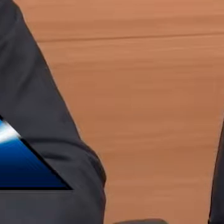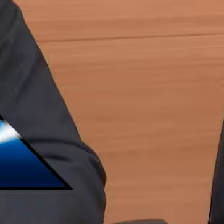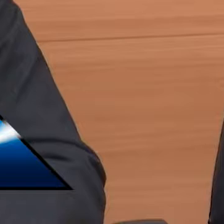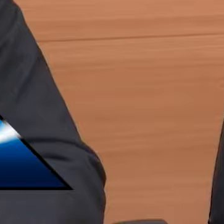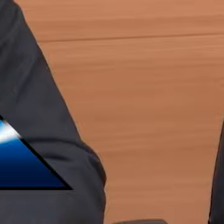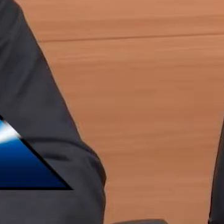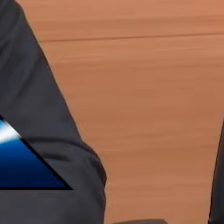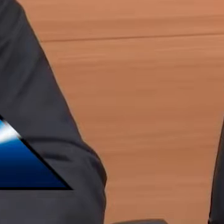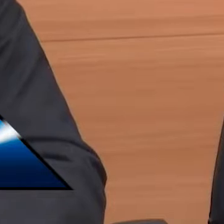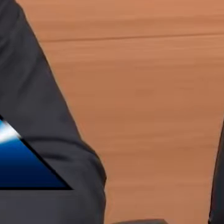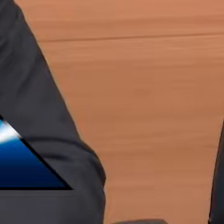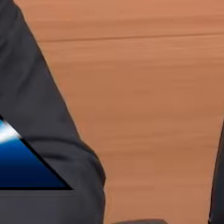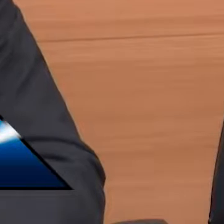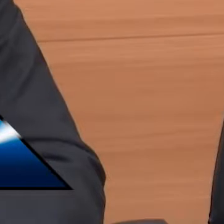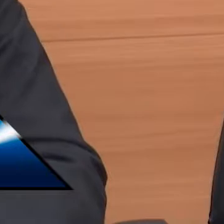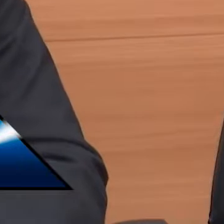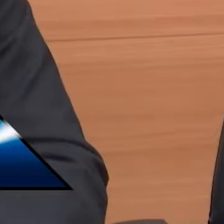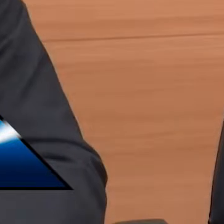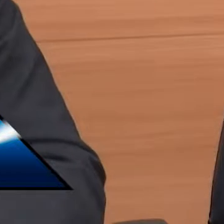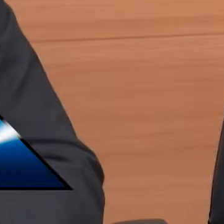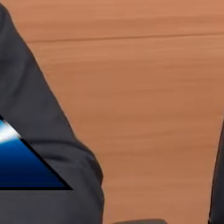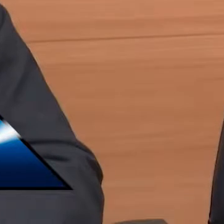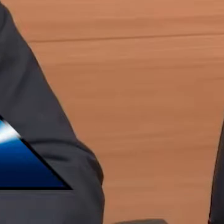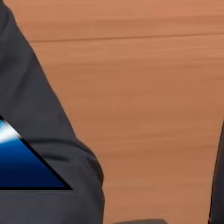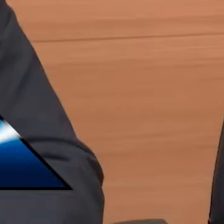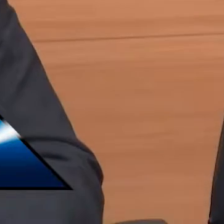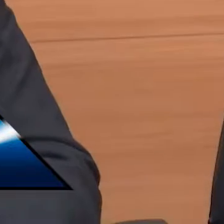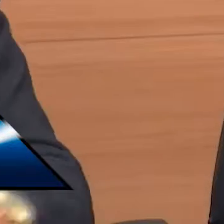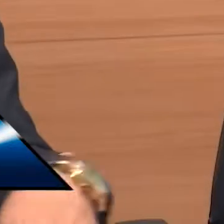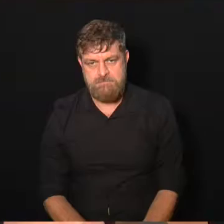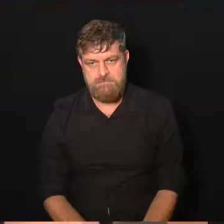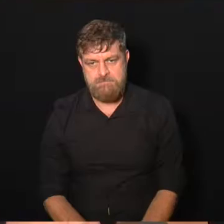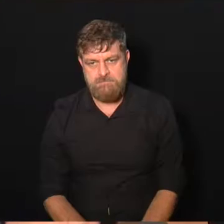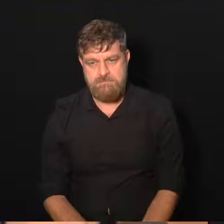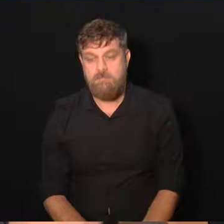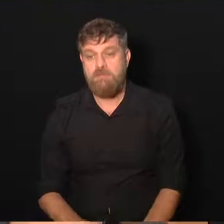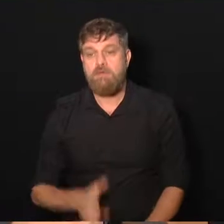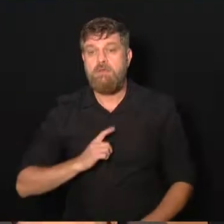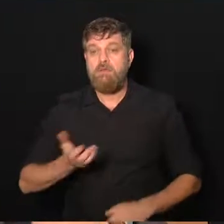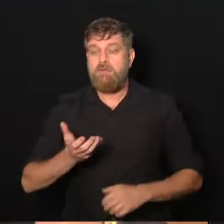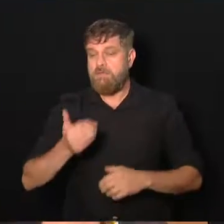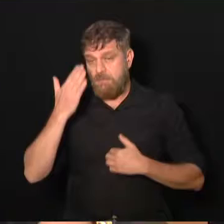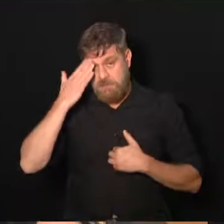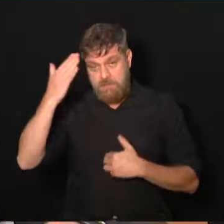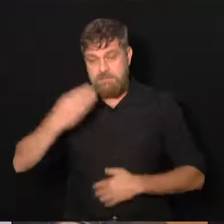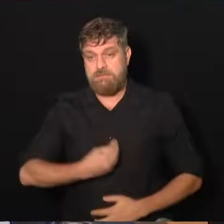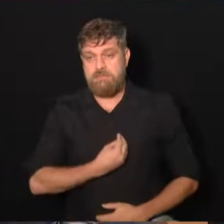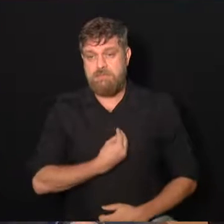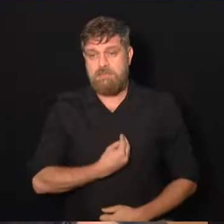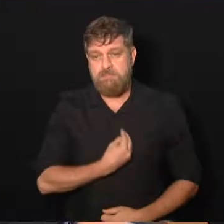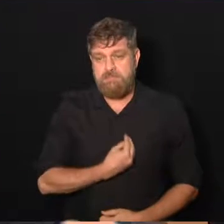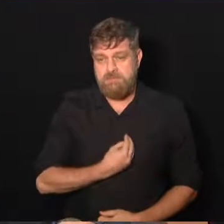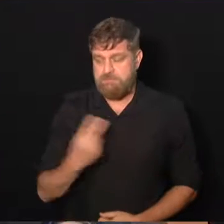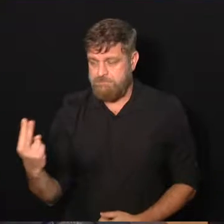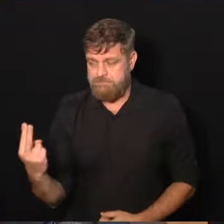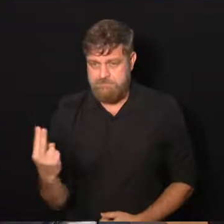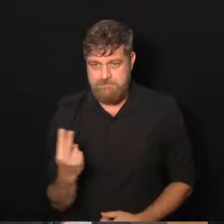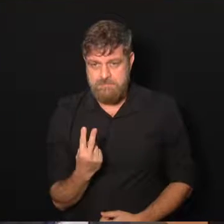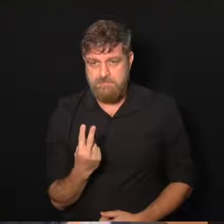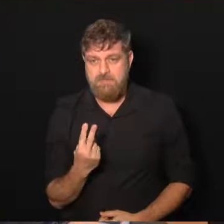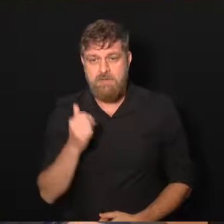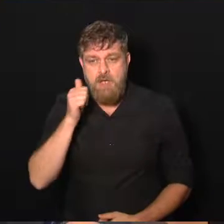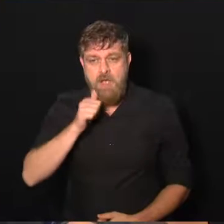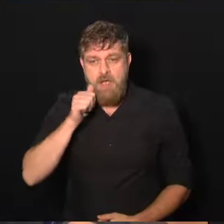Conselho Municipal de Defesa dos Animais aqui da cidade de Campinas. Agradecer também a presença da